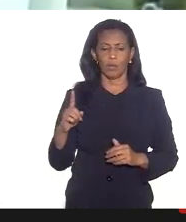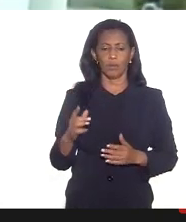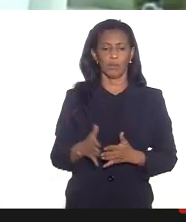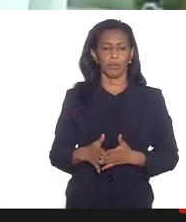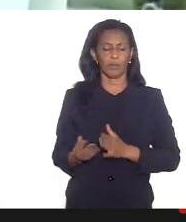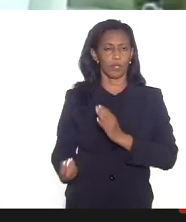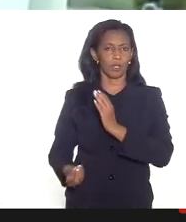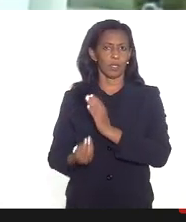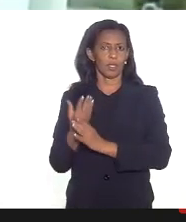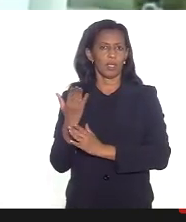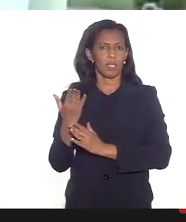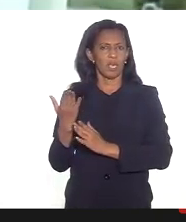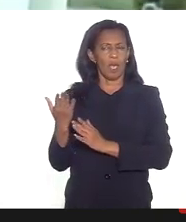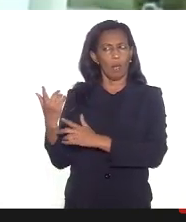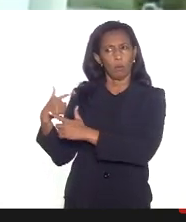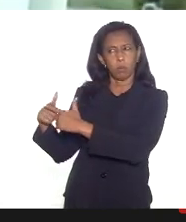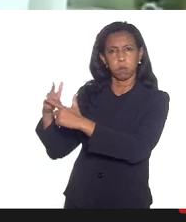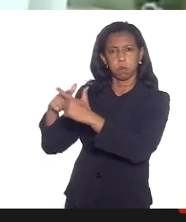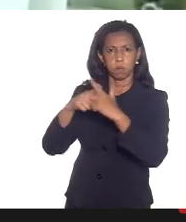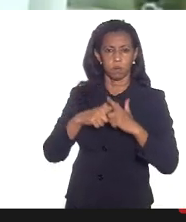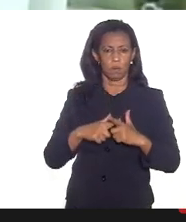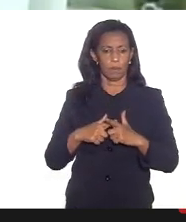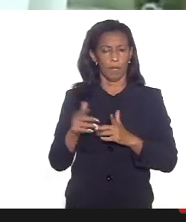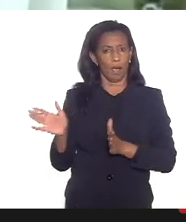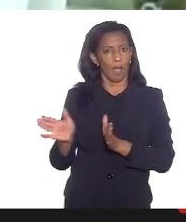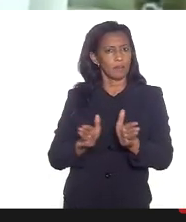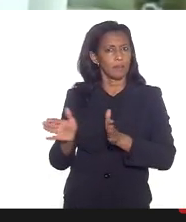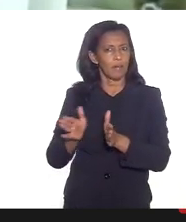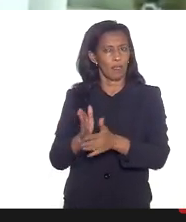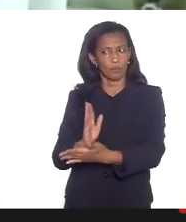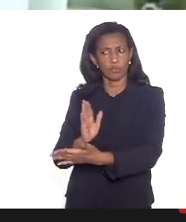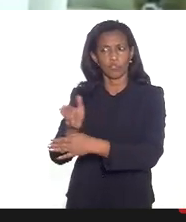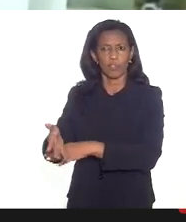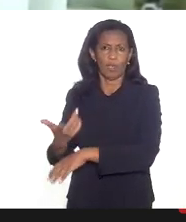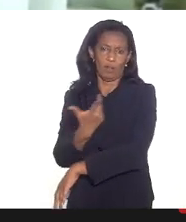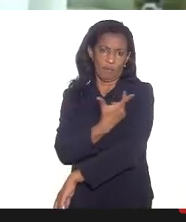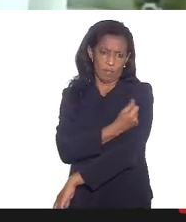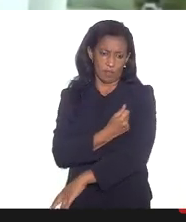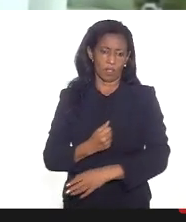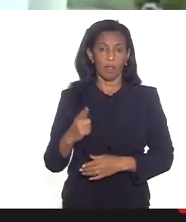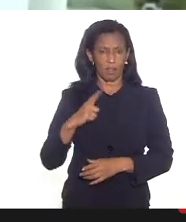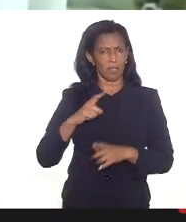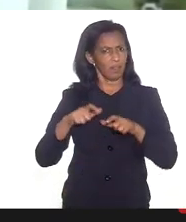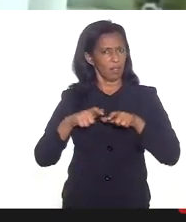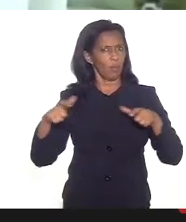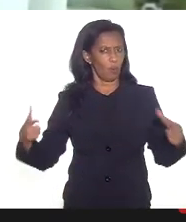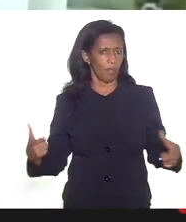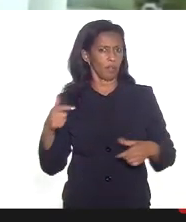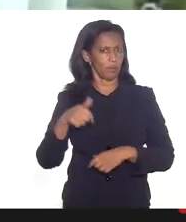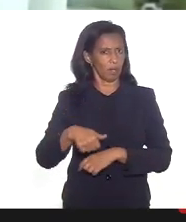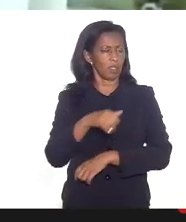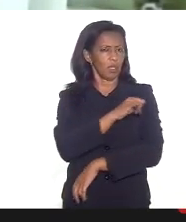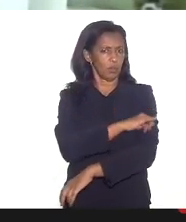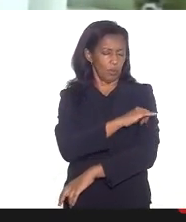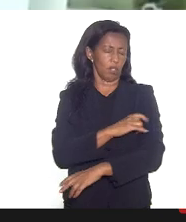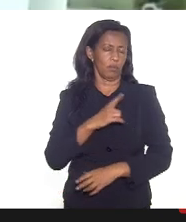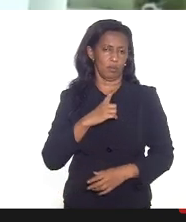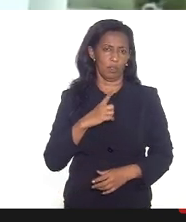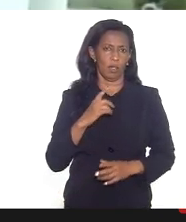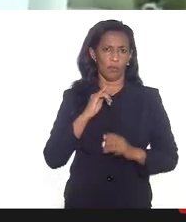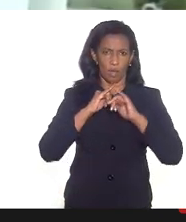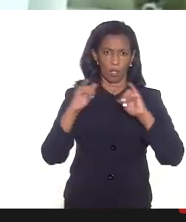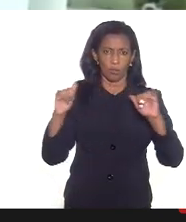criar Barreiras para o acesso delas a vacinação Então tá tendo um aumento pelo menos aqui no Rio hoje foi